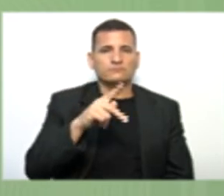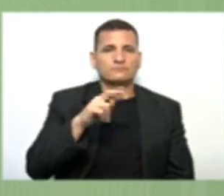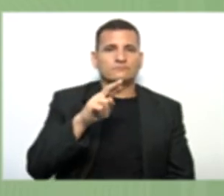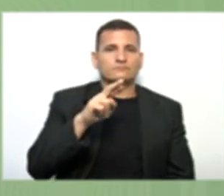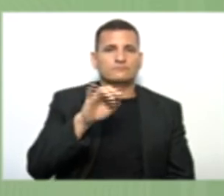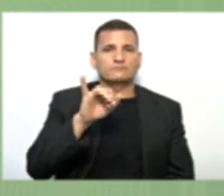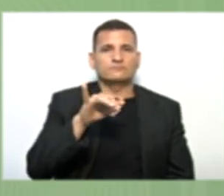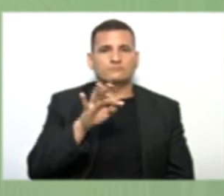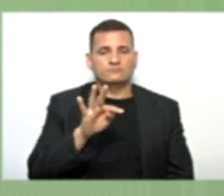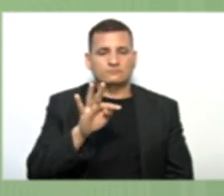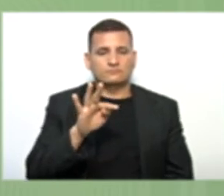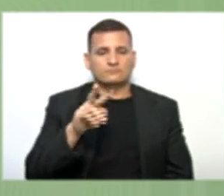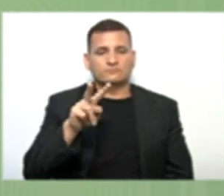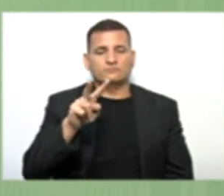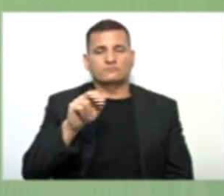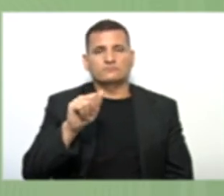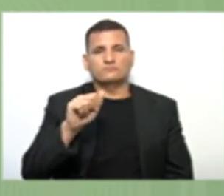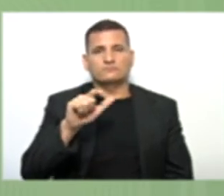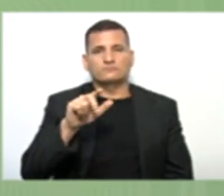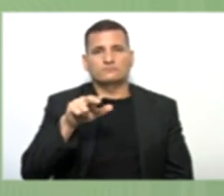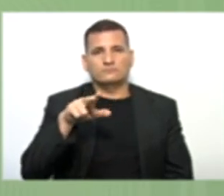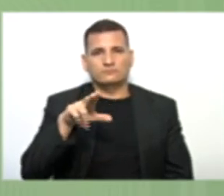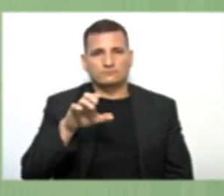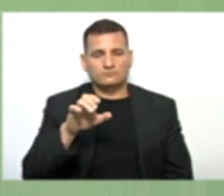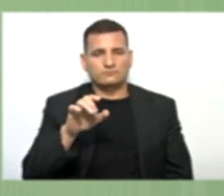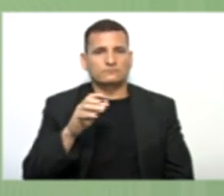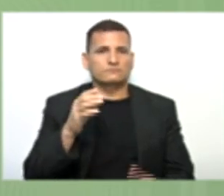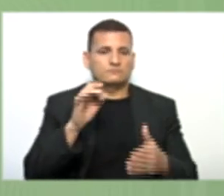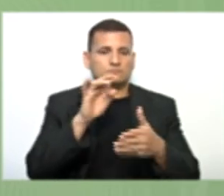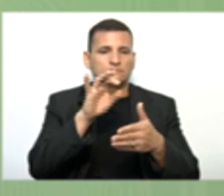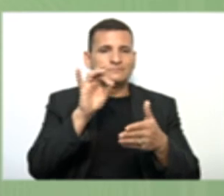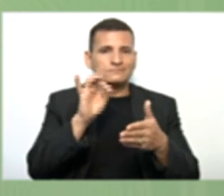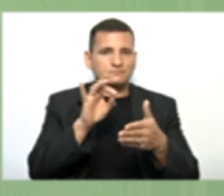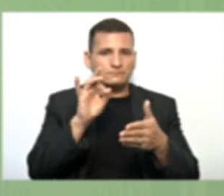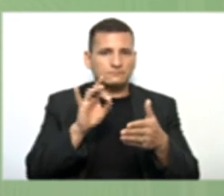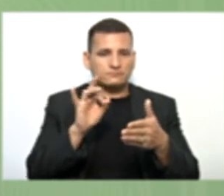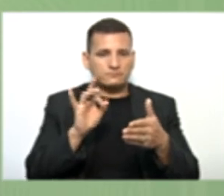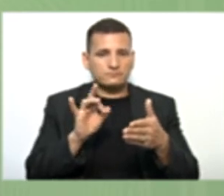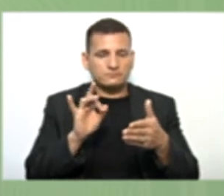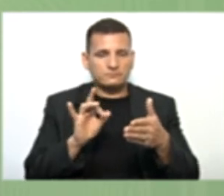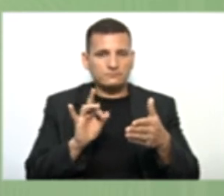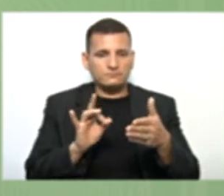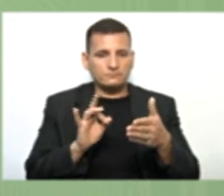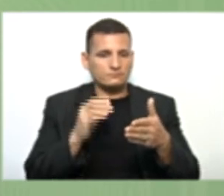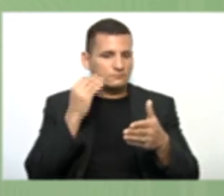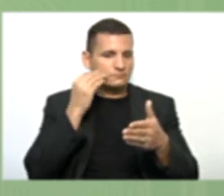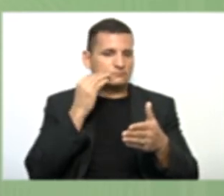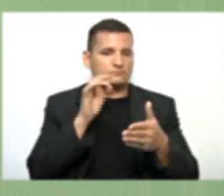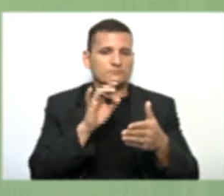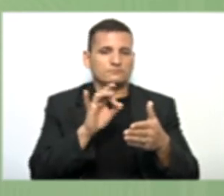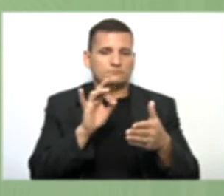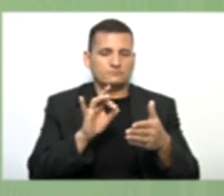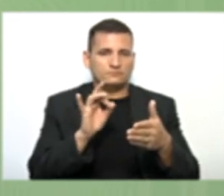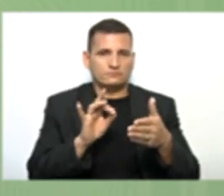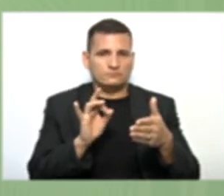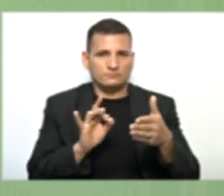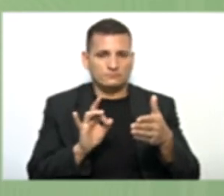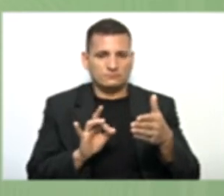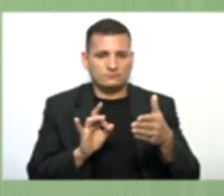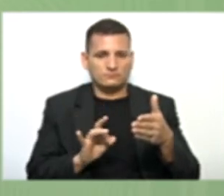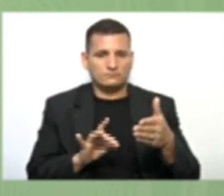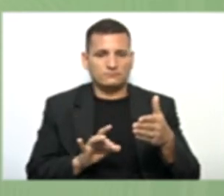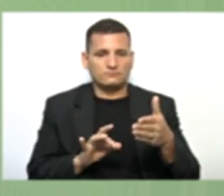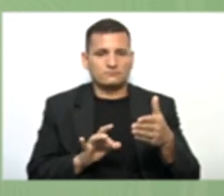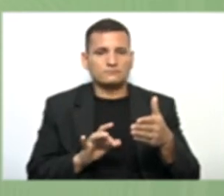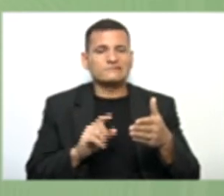print. Só que agora ele percorre item por item, 1, 2, 3 fazendo essa verificação item por item, e me